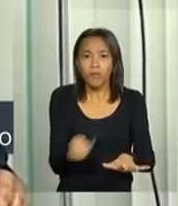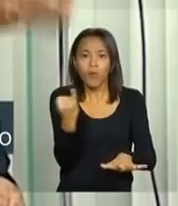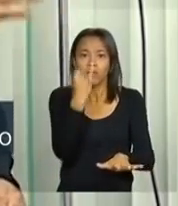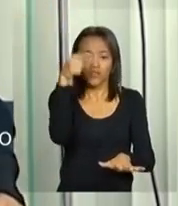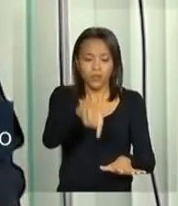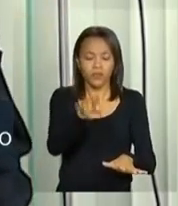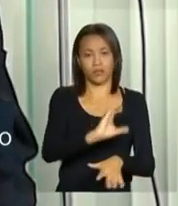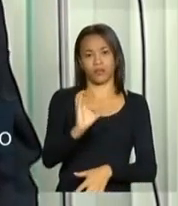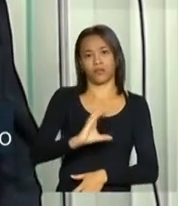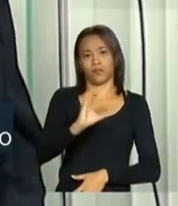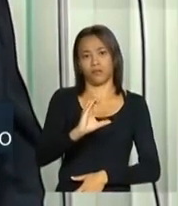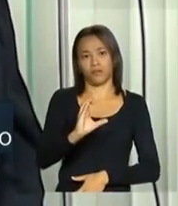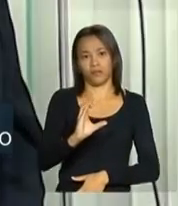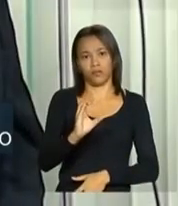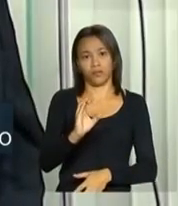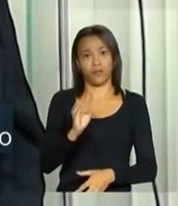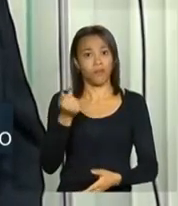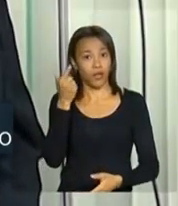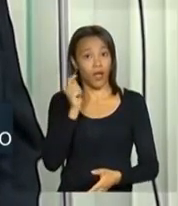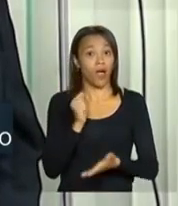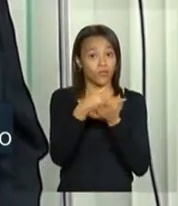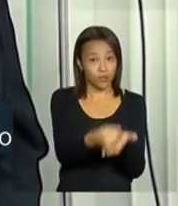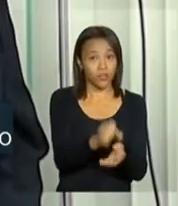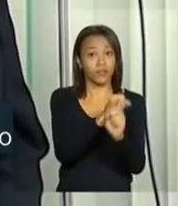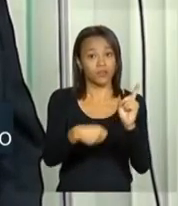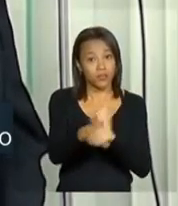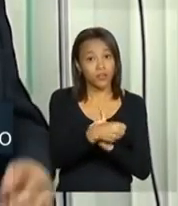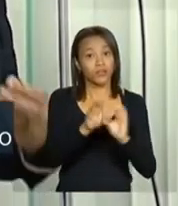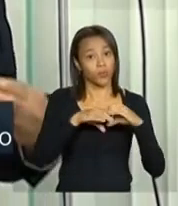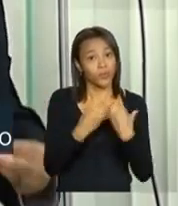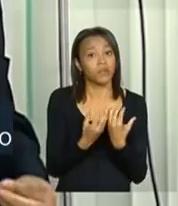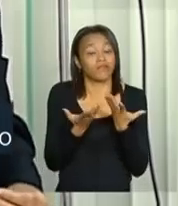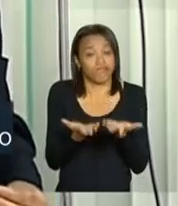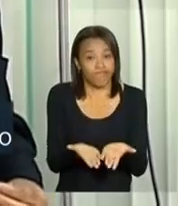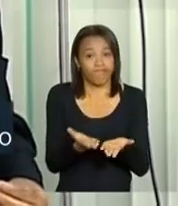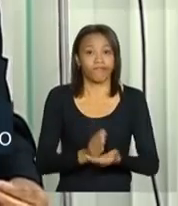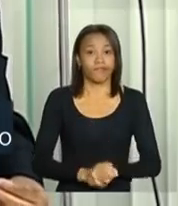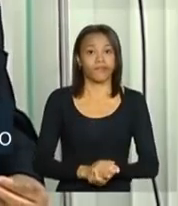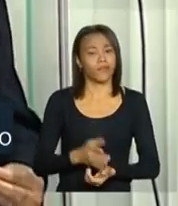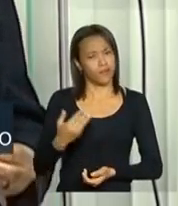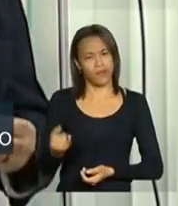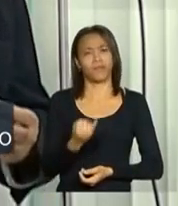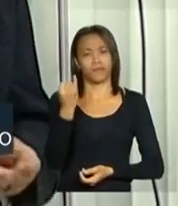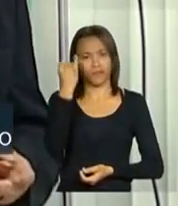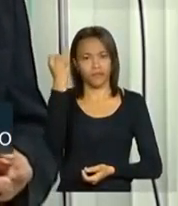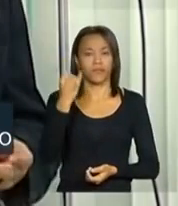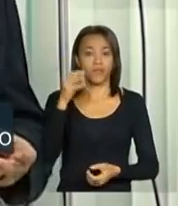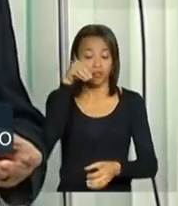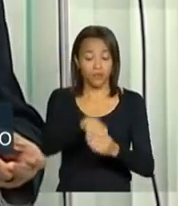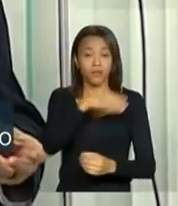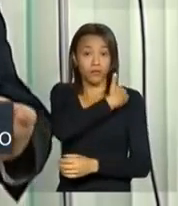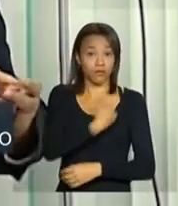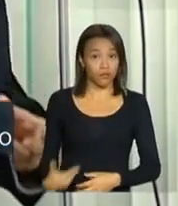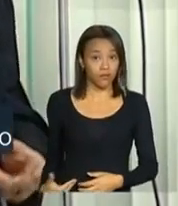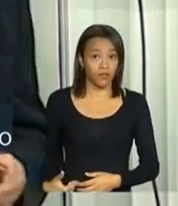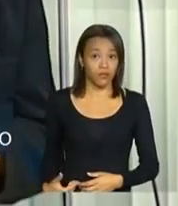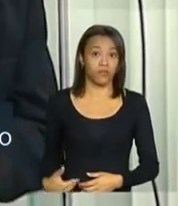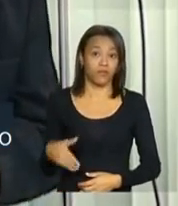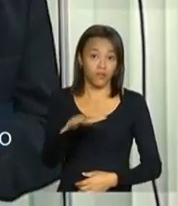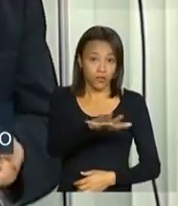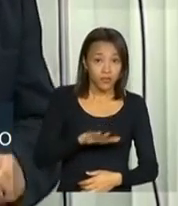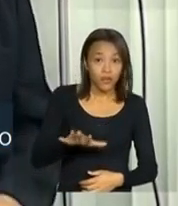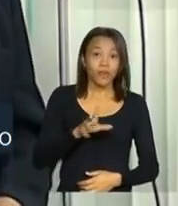ciência para a sociedade, para a comunidade. Então, para nós, isso também é vital. E, dentro do governo, esse lado